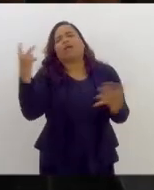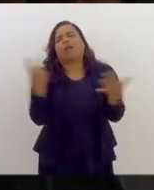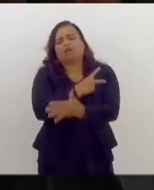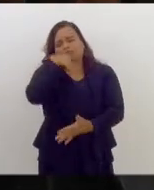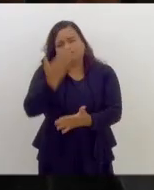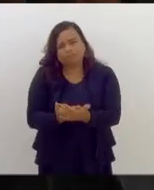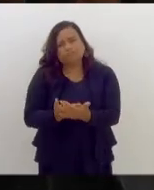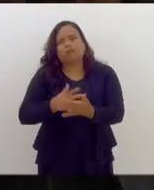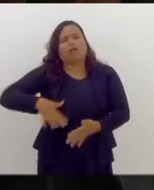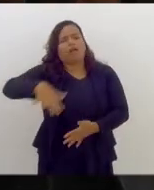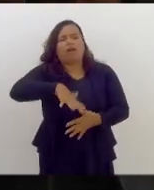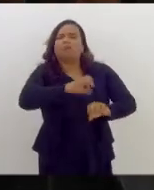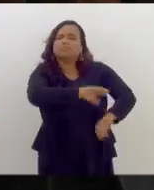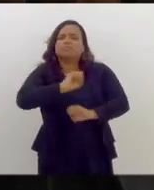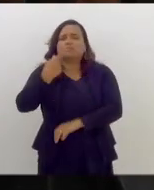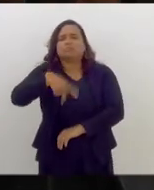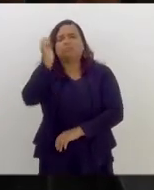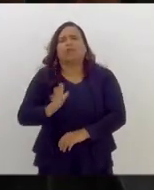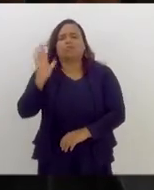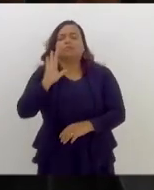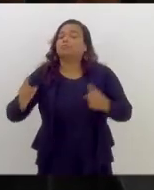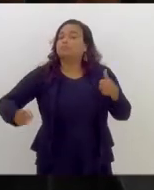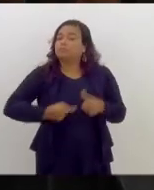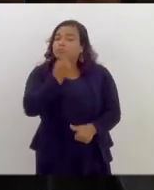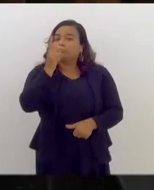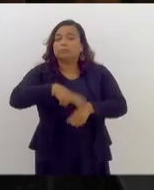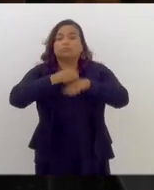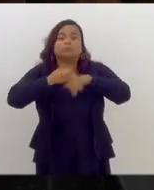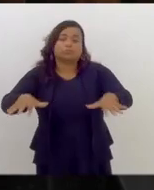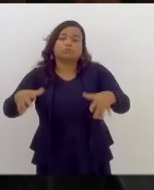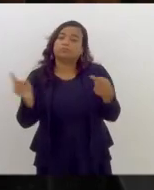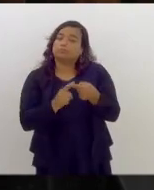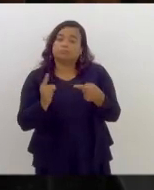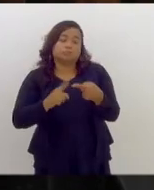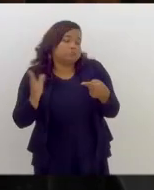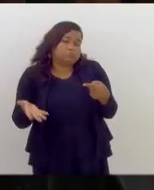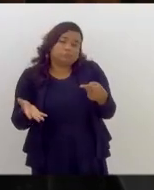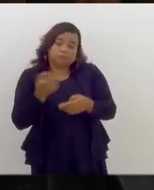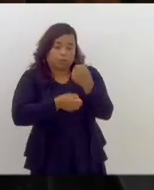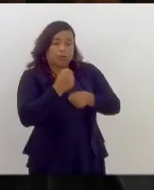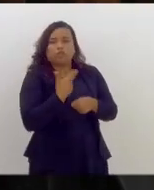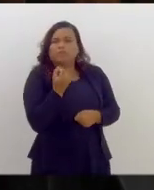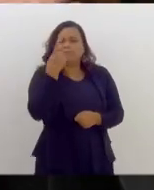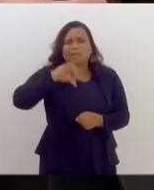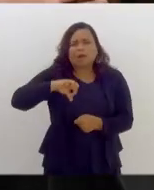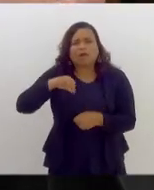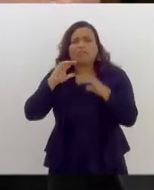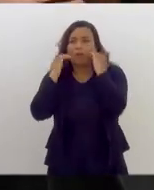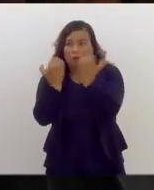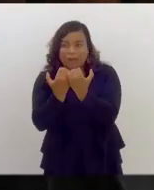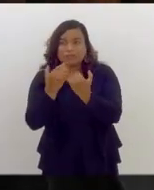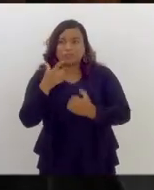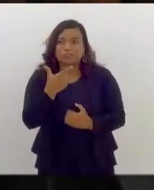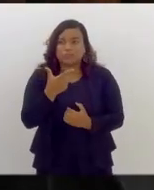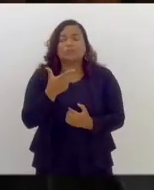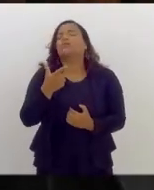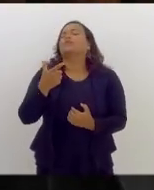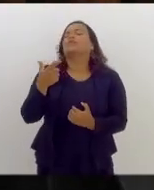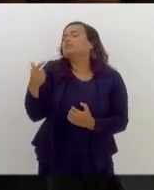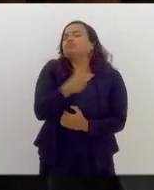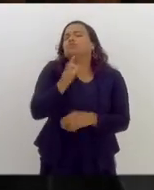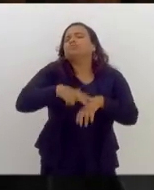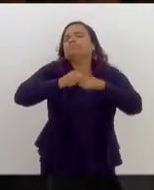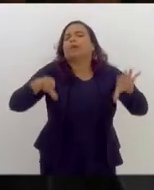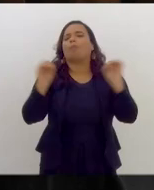no cenário da educação brasileira. Primeiro, a pandemia. Em 2019, durante o COED, não tinha pandemia. Agora, em 2022, nós